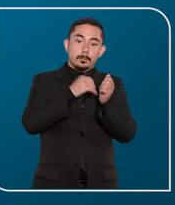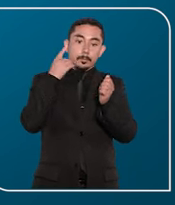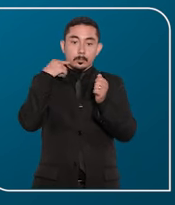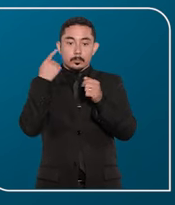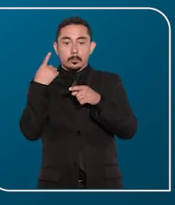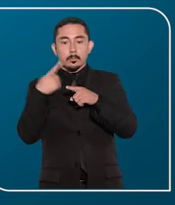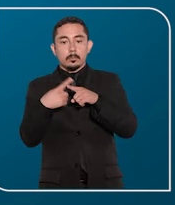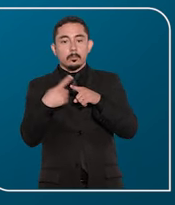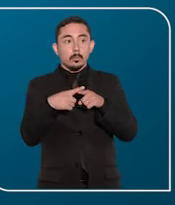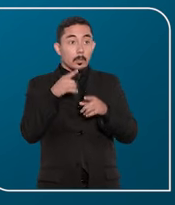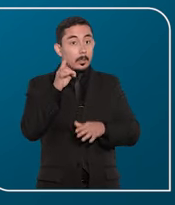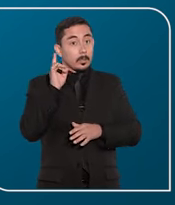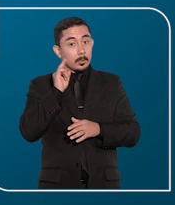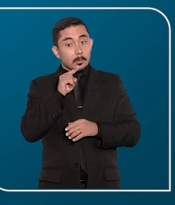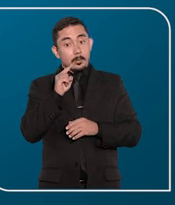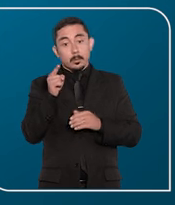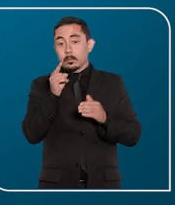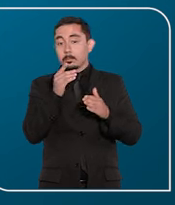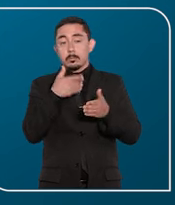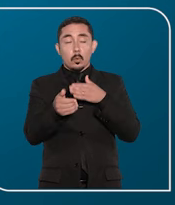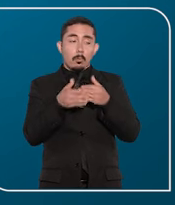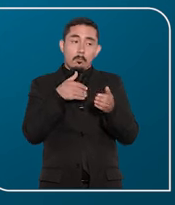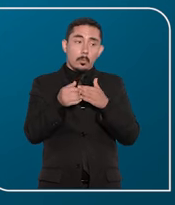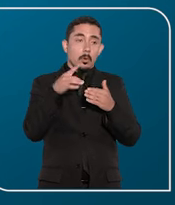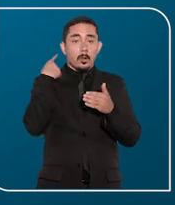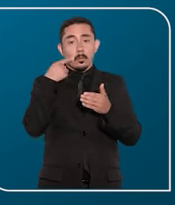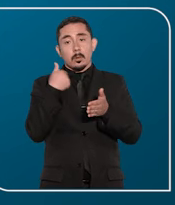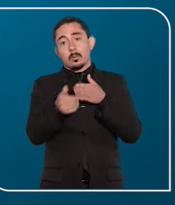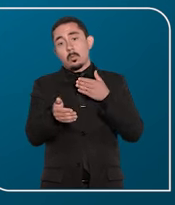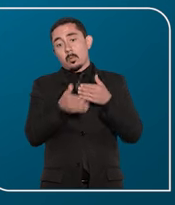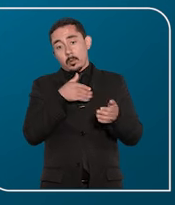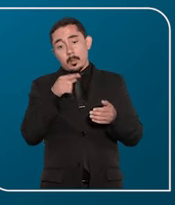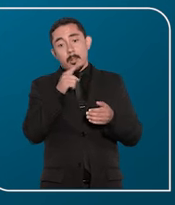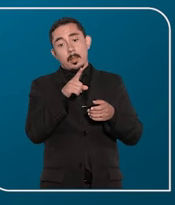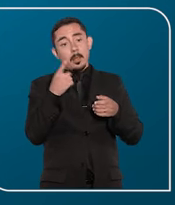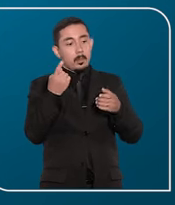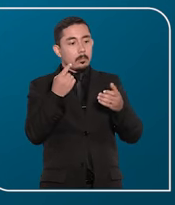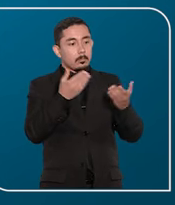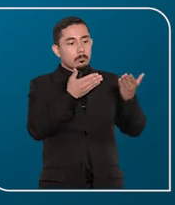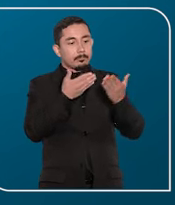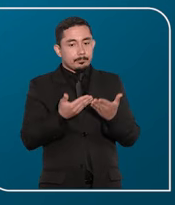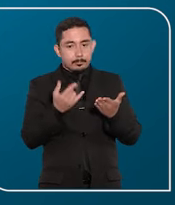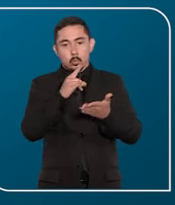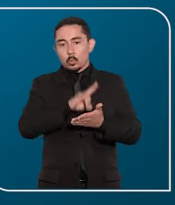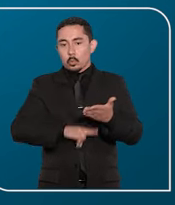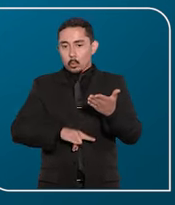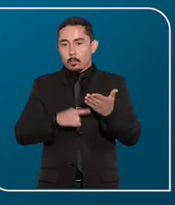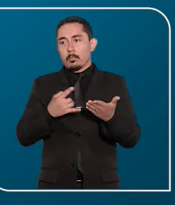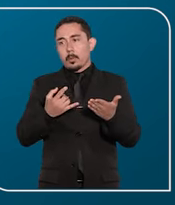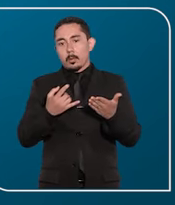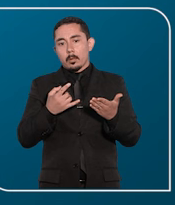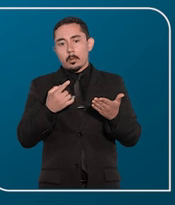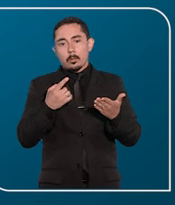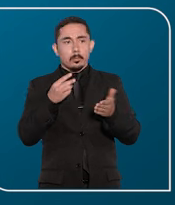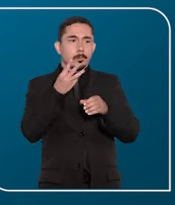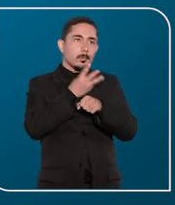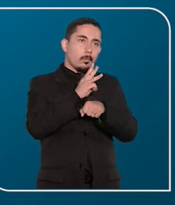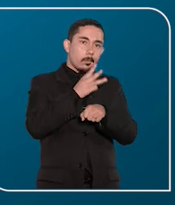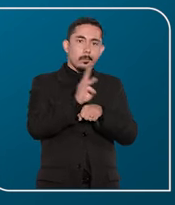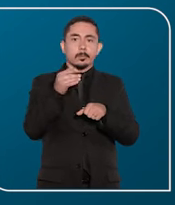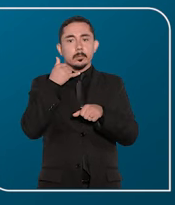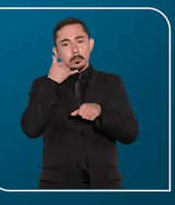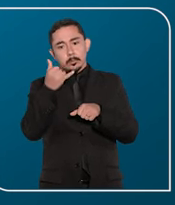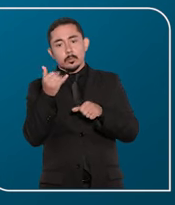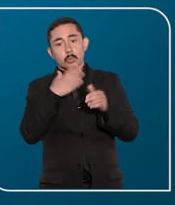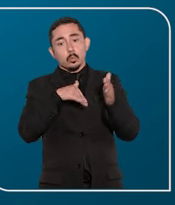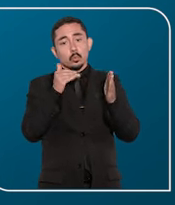que o advogado, toda e qualquer informação que o advogado receber, seja ela oral, documental, WhatsApp, telefone,